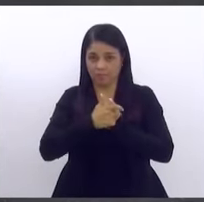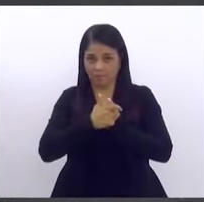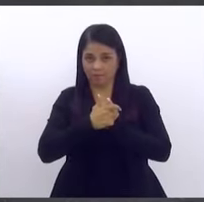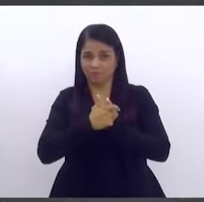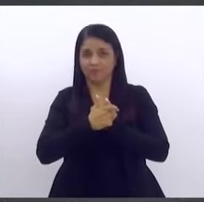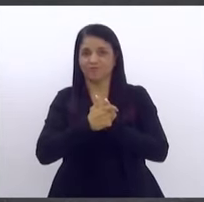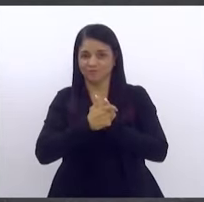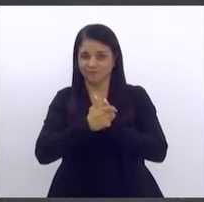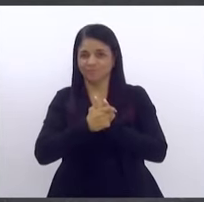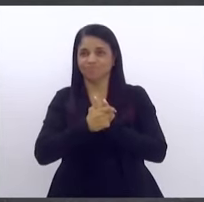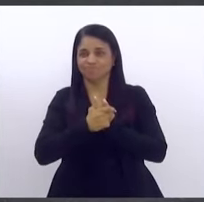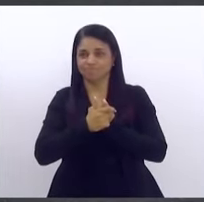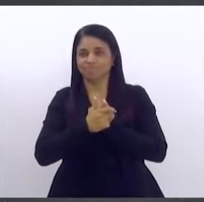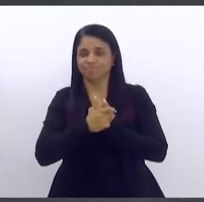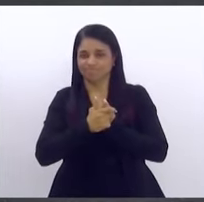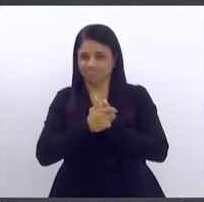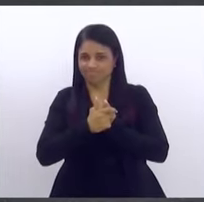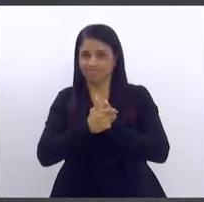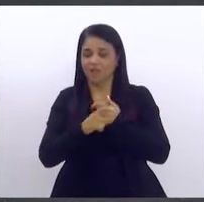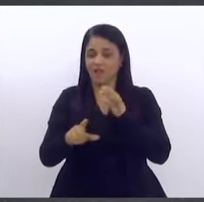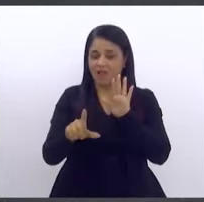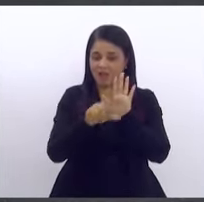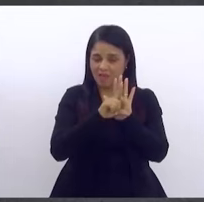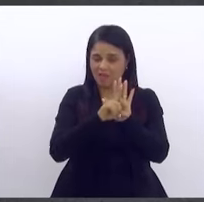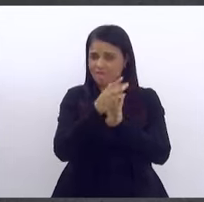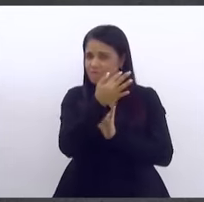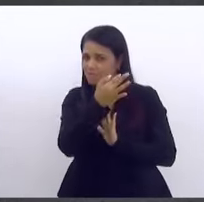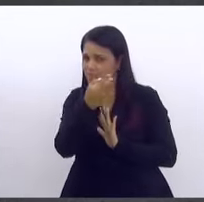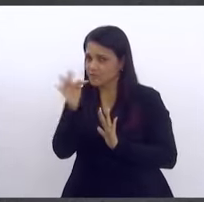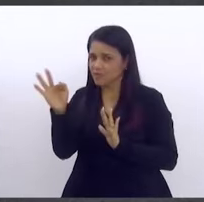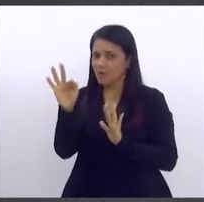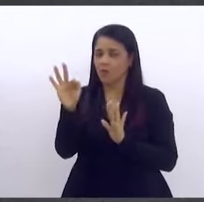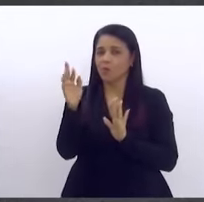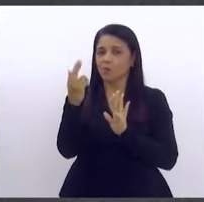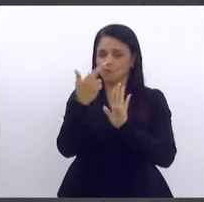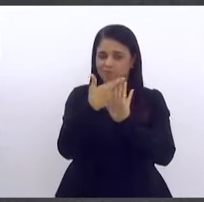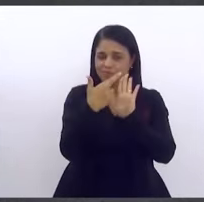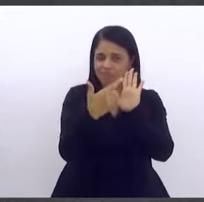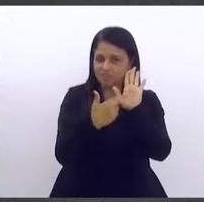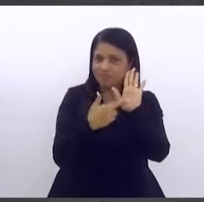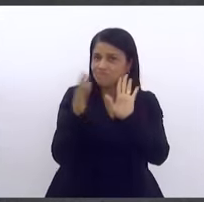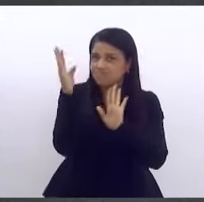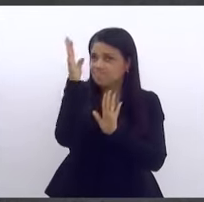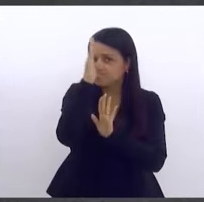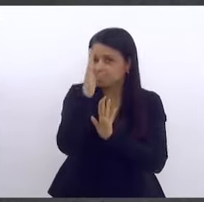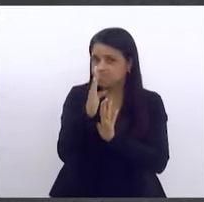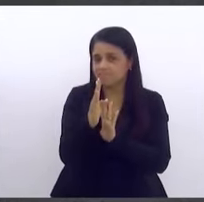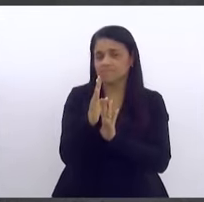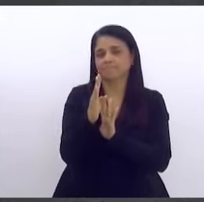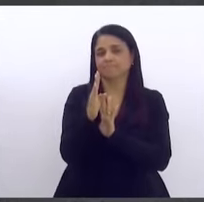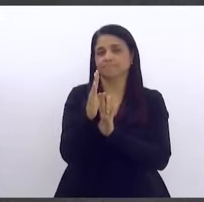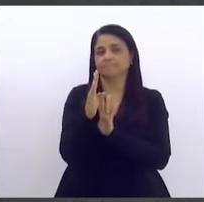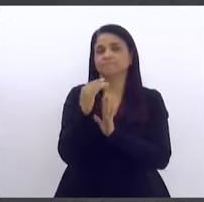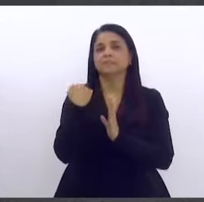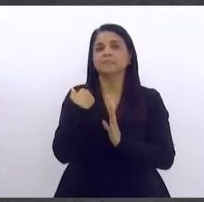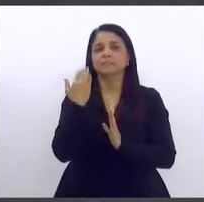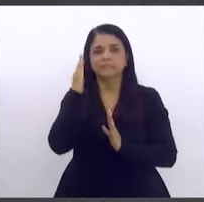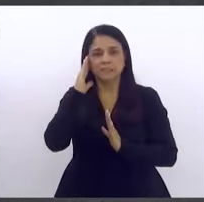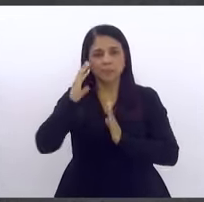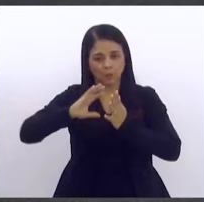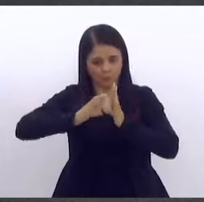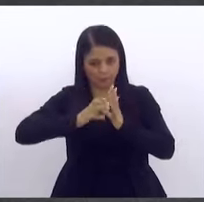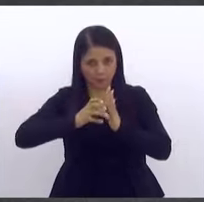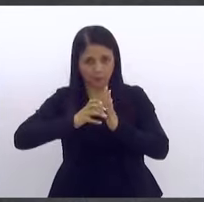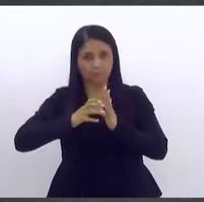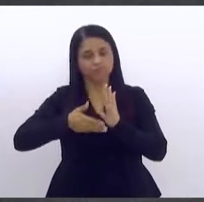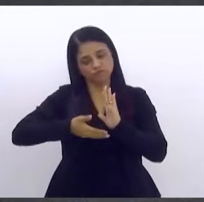sabe que é a reprodução também da lei federal, que regulamentou nacionalmente. Então, a gente está entendendo que é